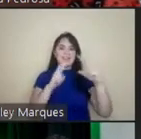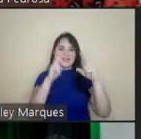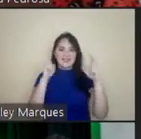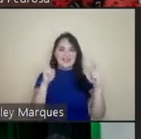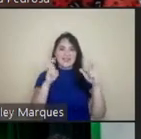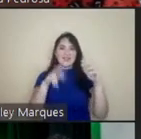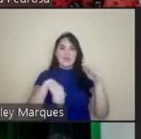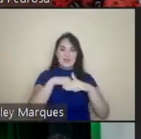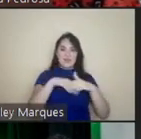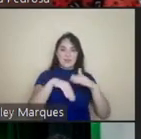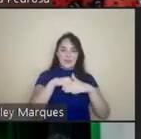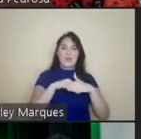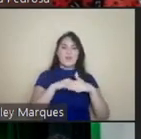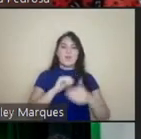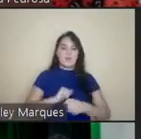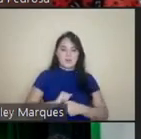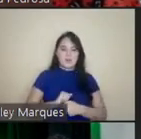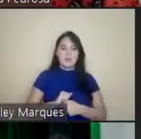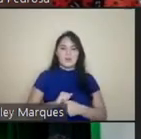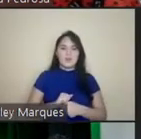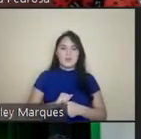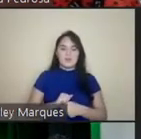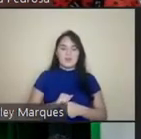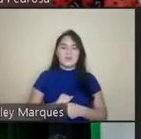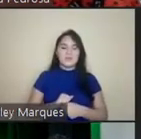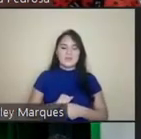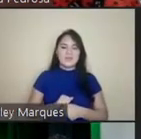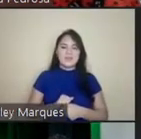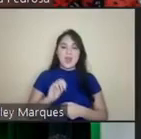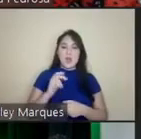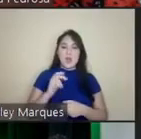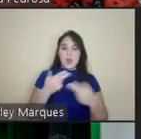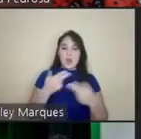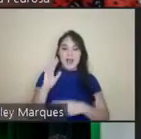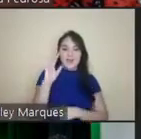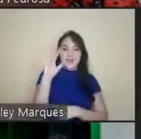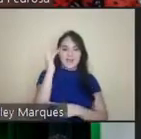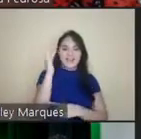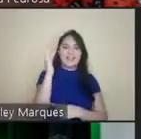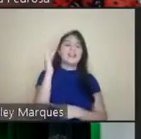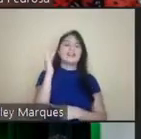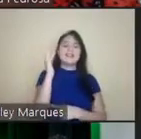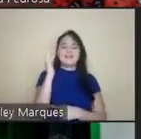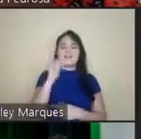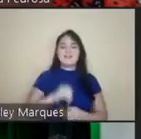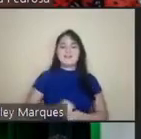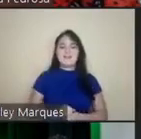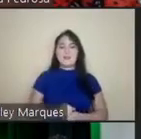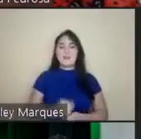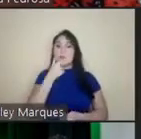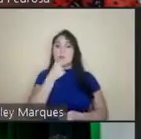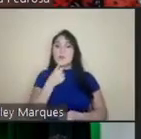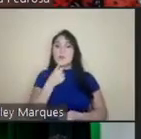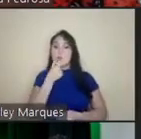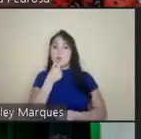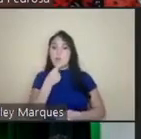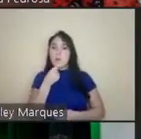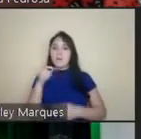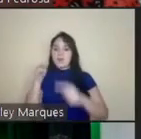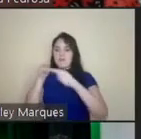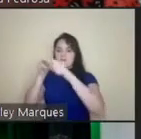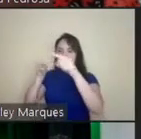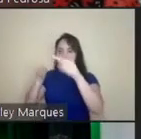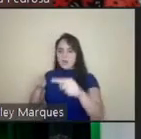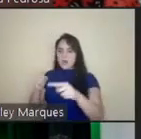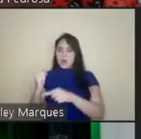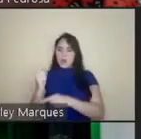trecho das partidas que acontecem, em que o goleiro já está jogando em Porto Seguro pela